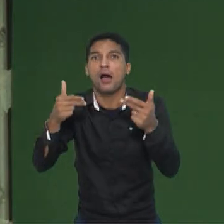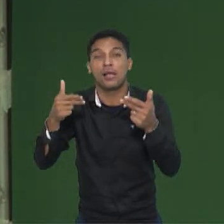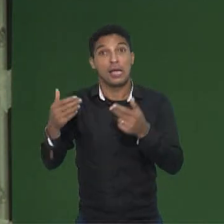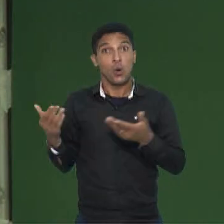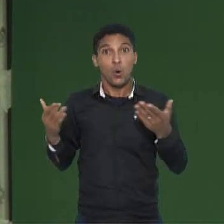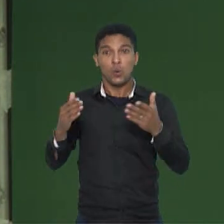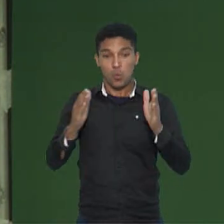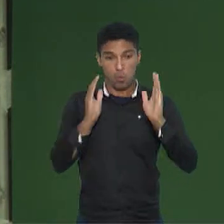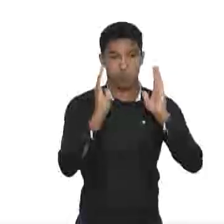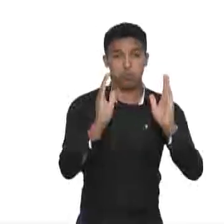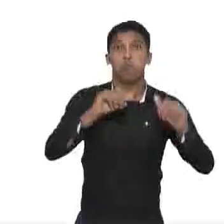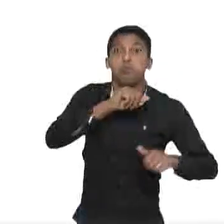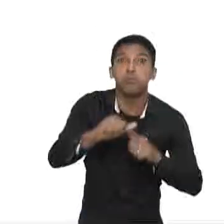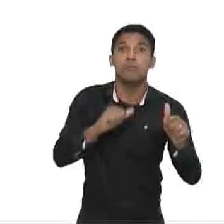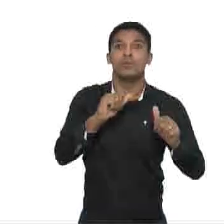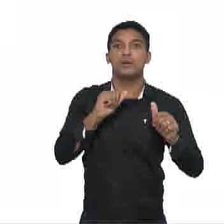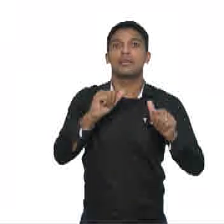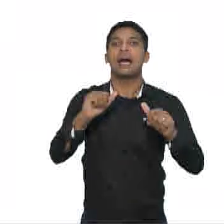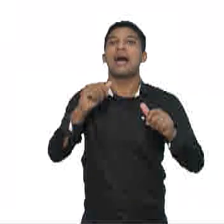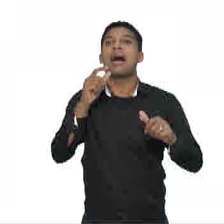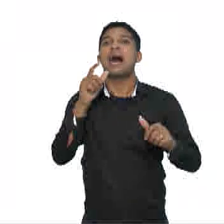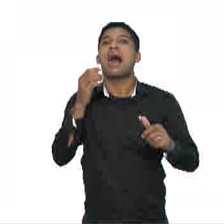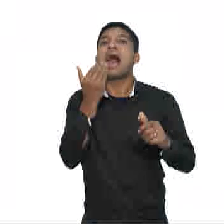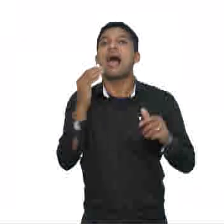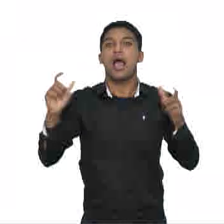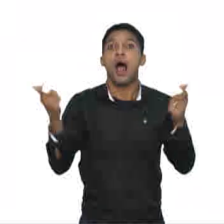a industrialização recente do